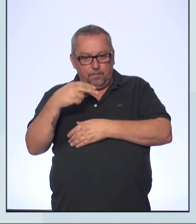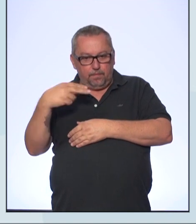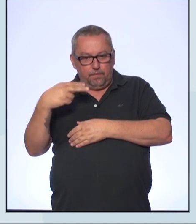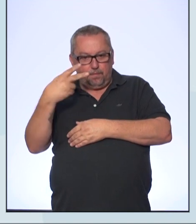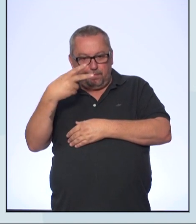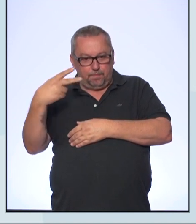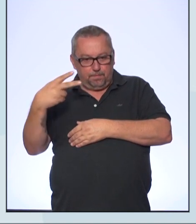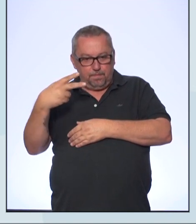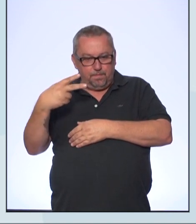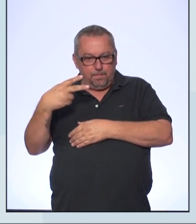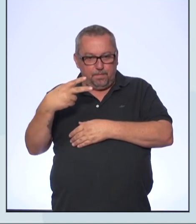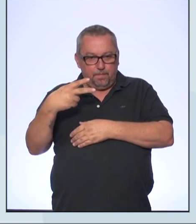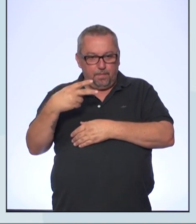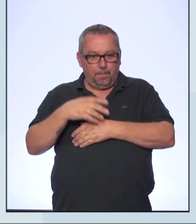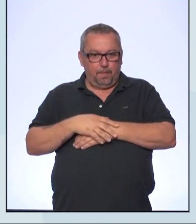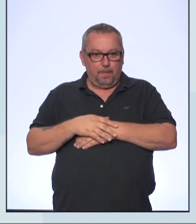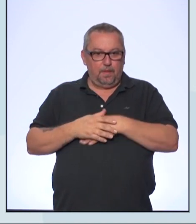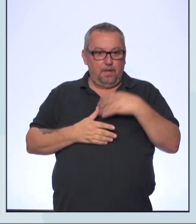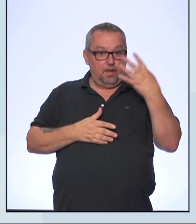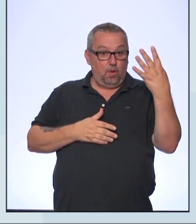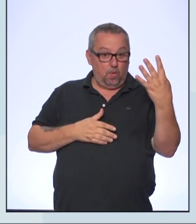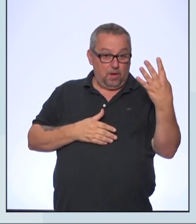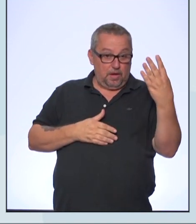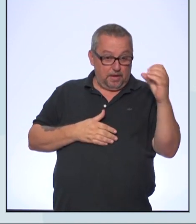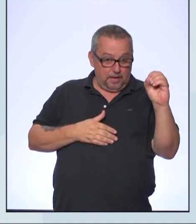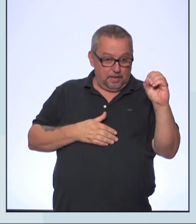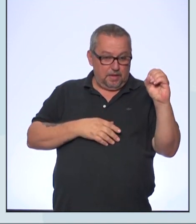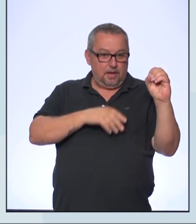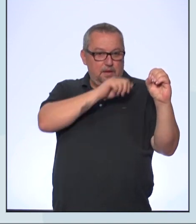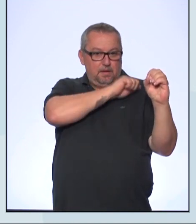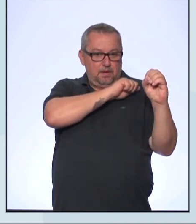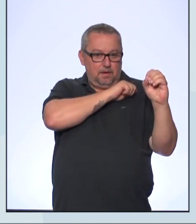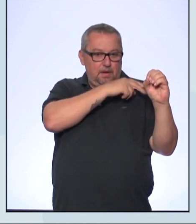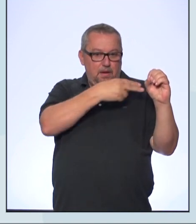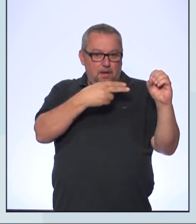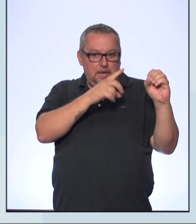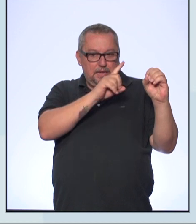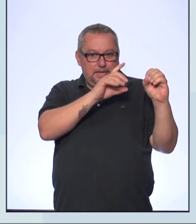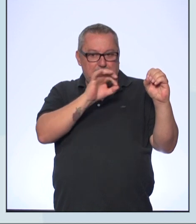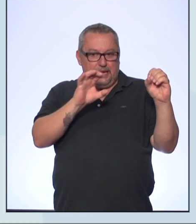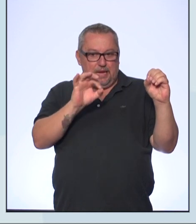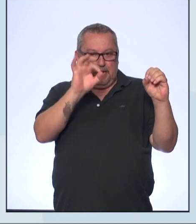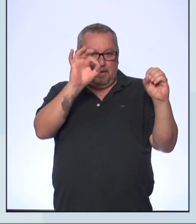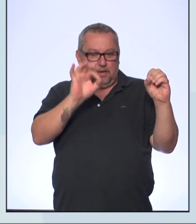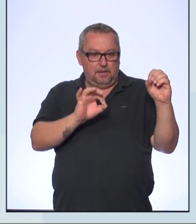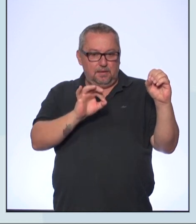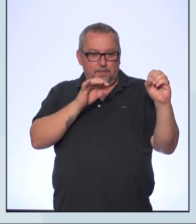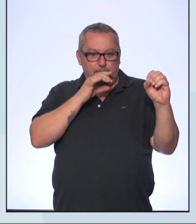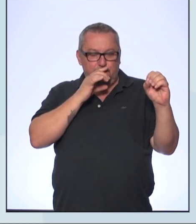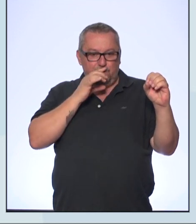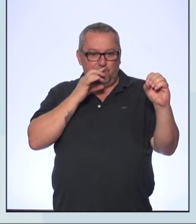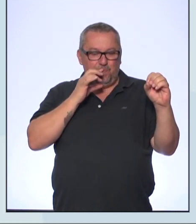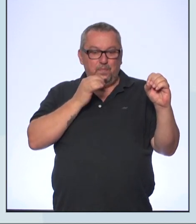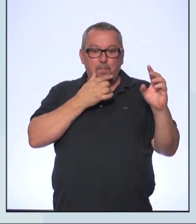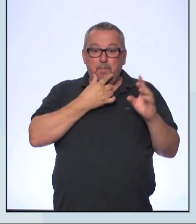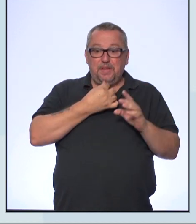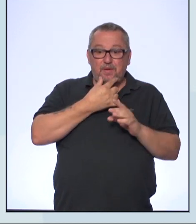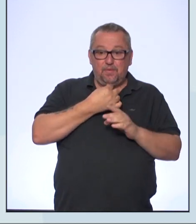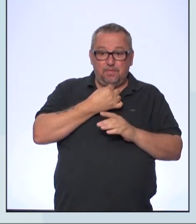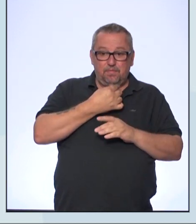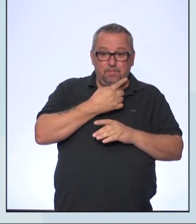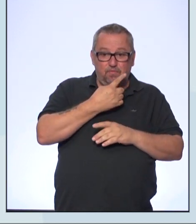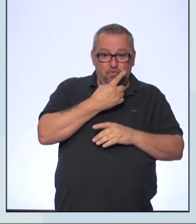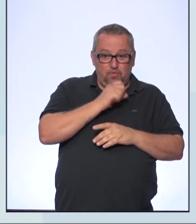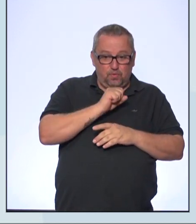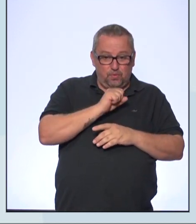assim, 40 alunos é meu 100%, beleza, é o todo. Meninos